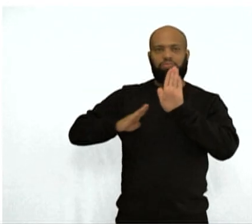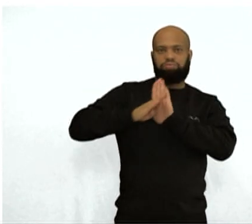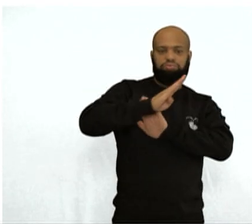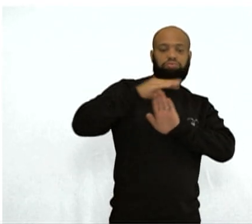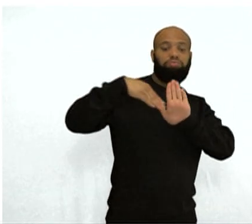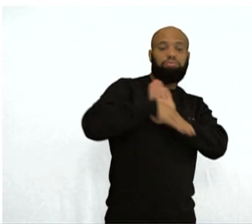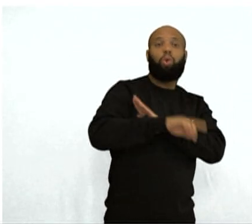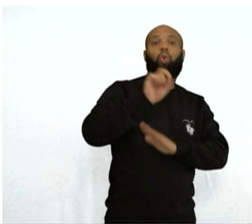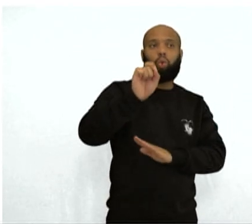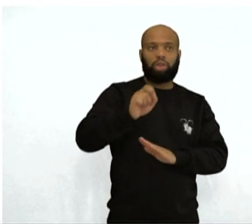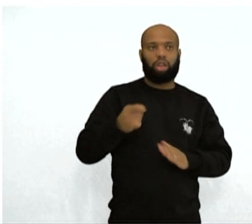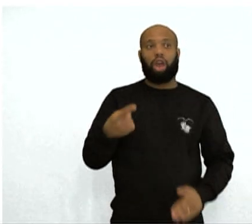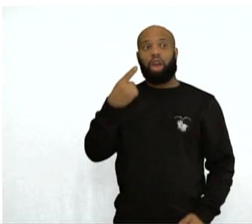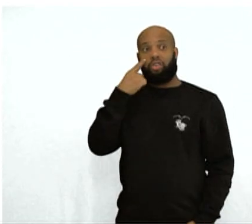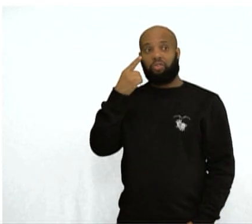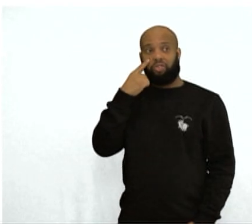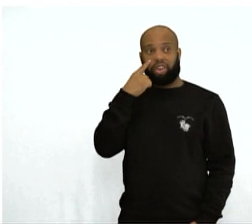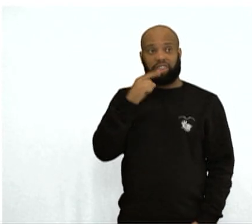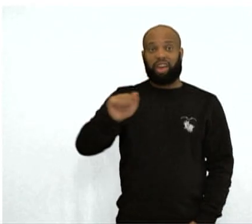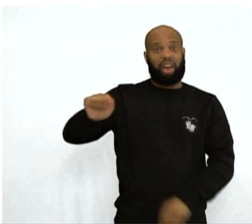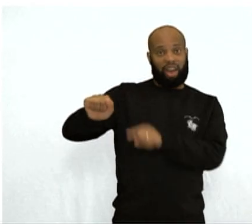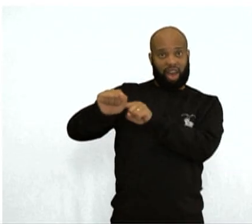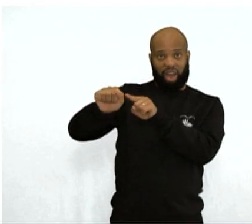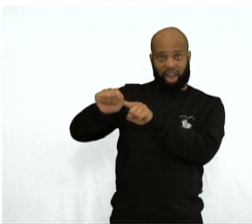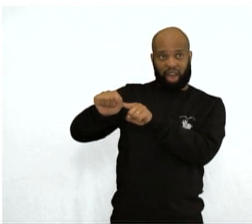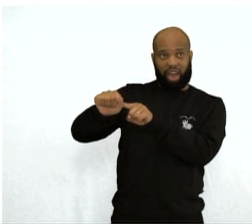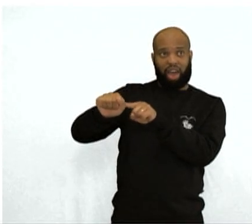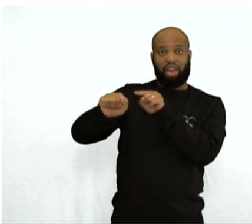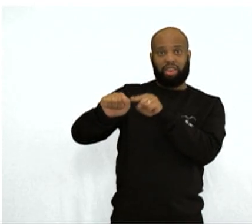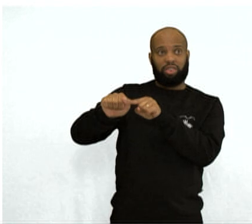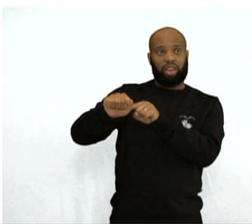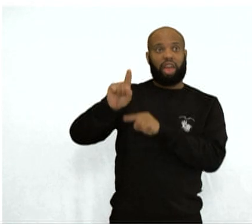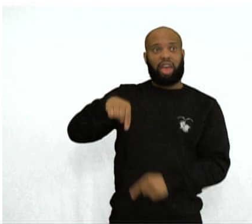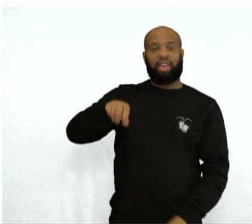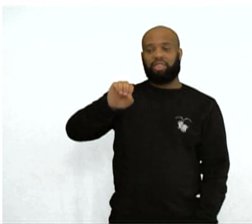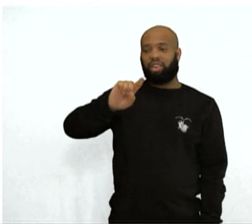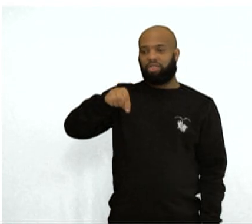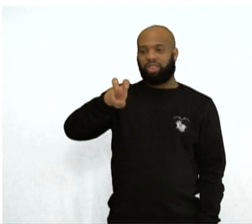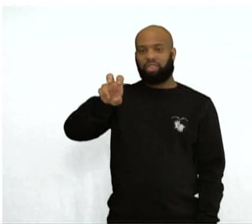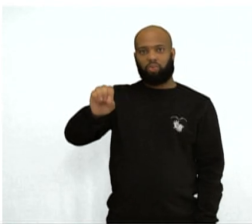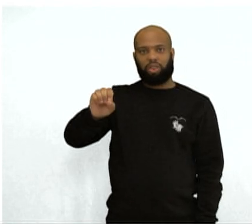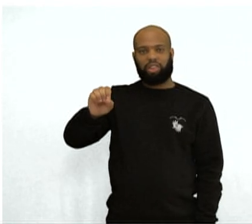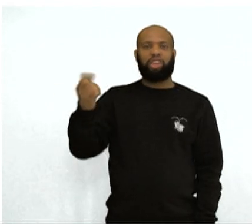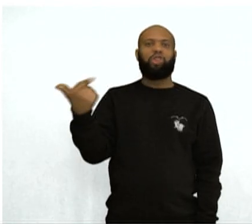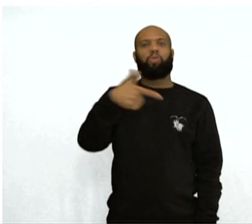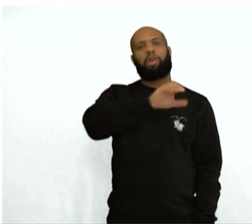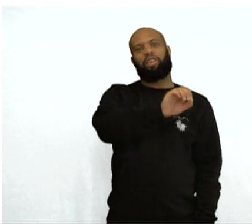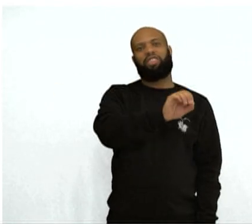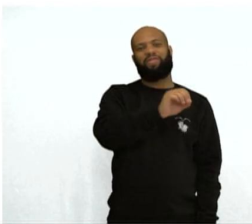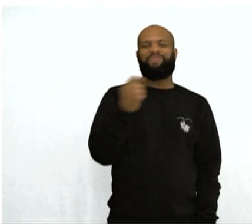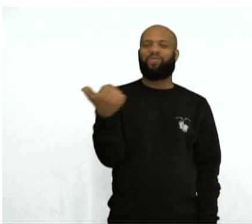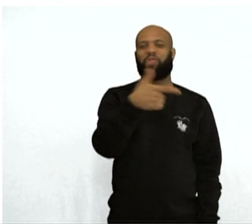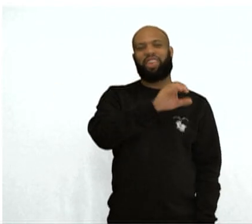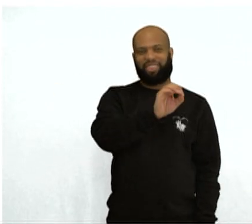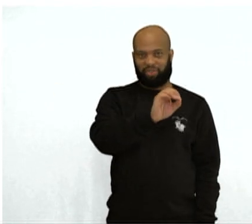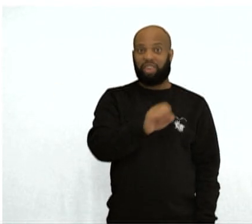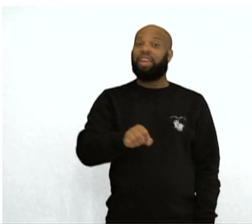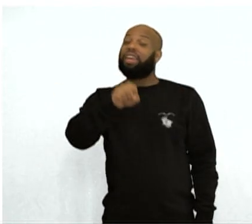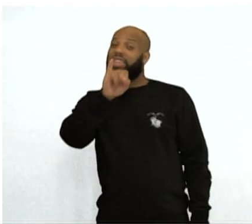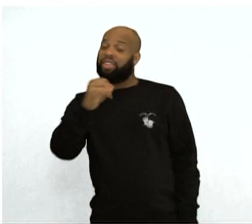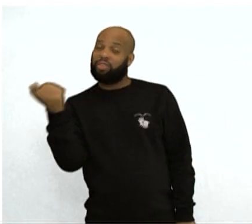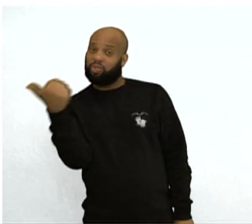Então, vai ficar 14. E assim por diante. Então, com essa lei de formação, nós conseguimos identificar. Eu quero ficar meia hora